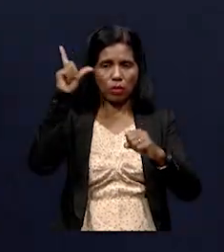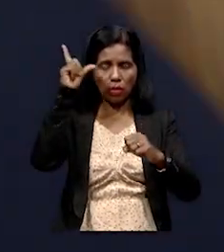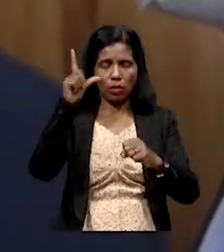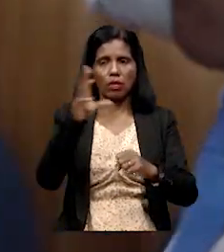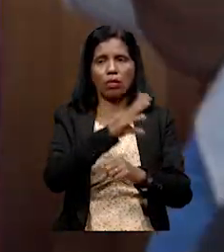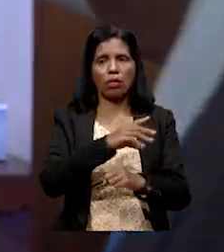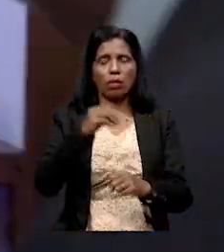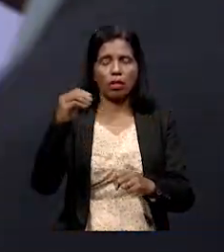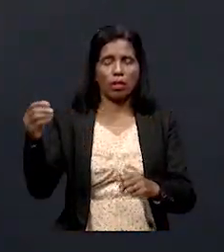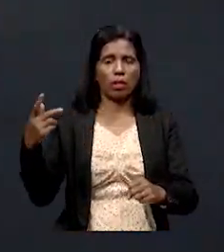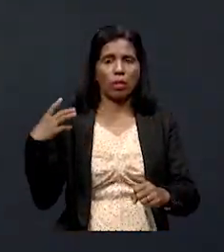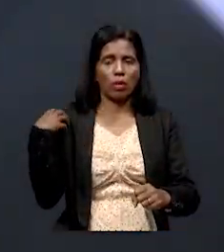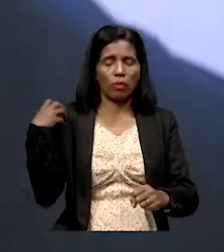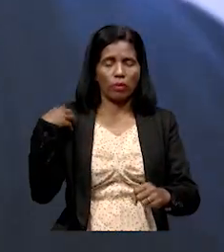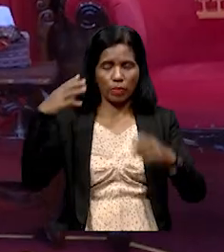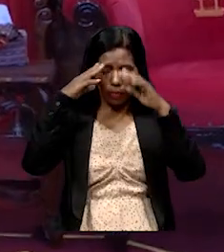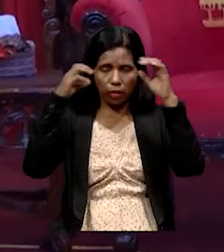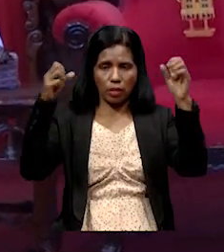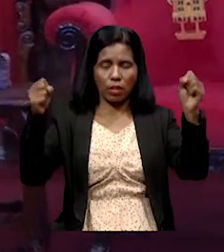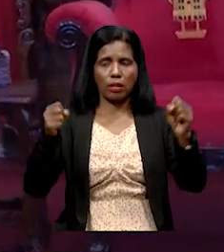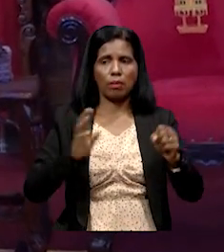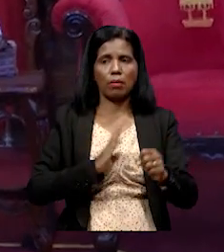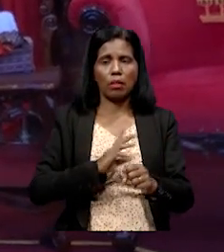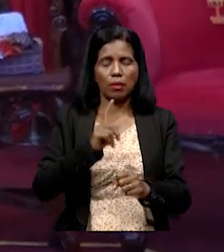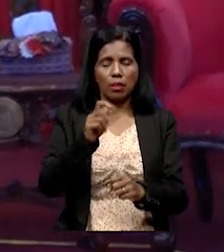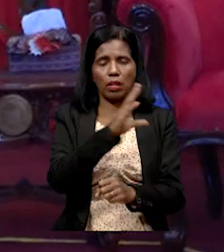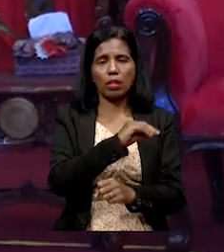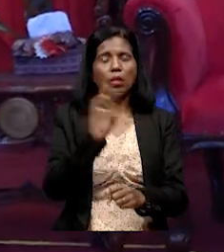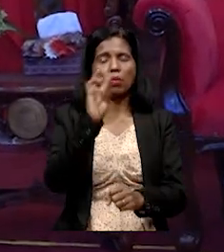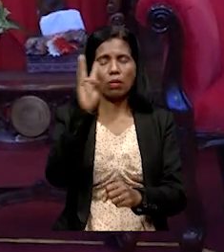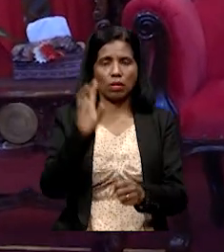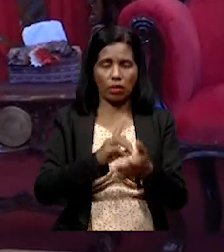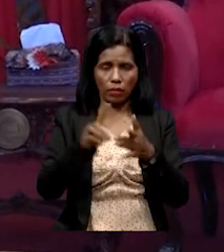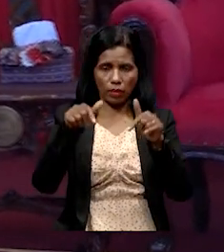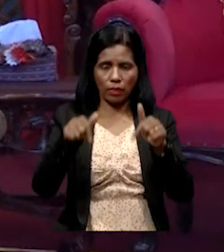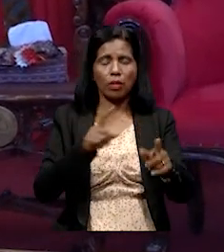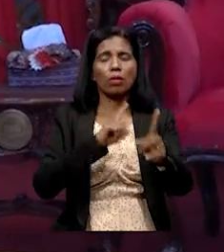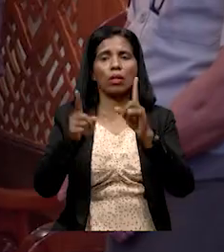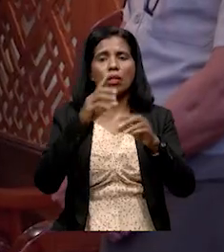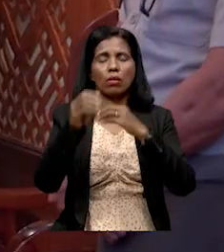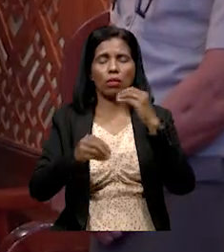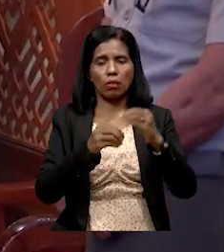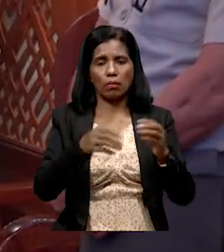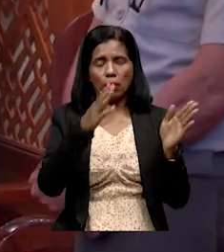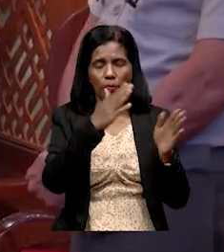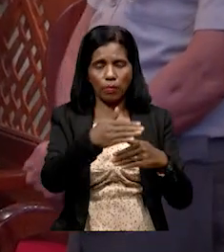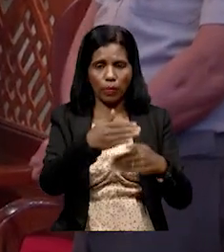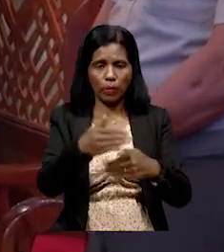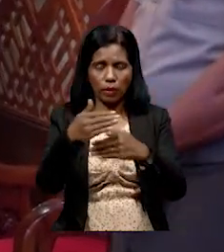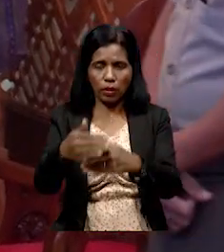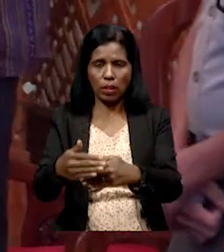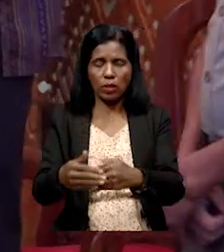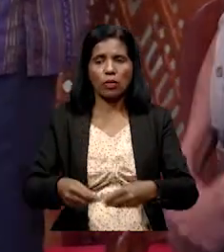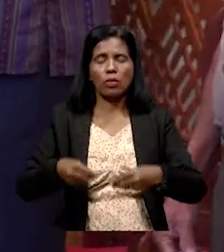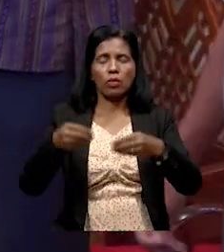Luolo e a Palácio Presidencial Bairro Pité quarta semana ne. Ho di qualia con aba processo entrega cargo chefe